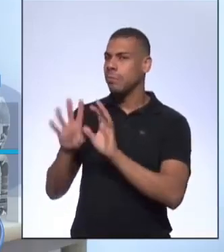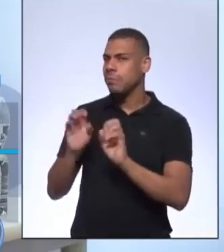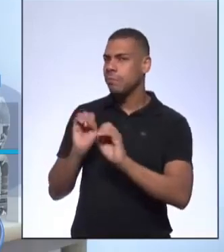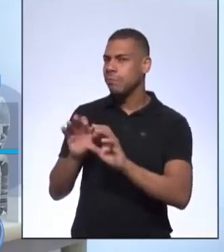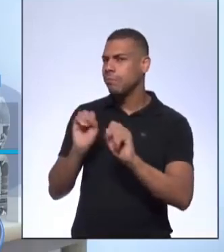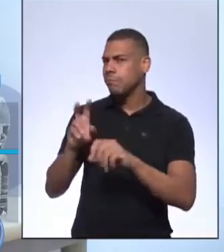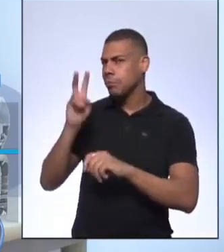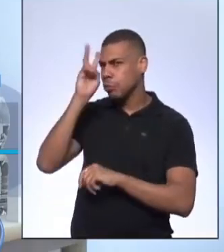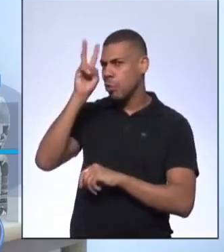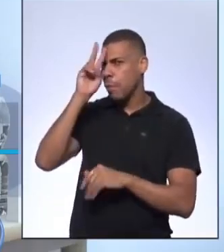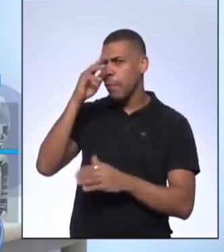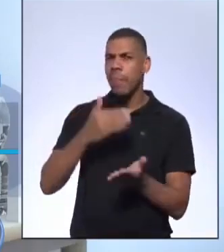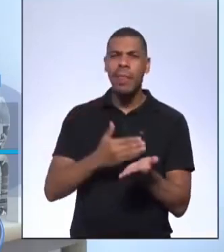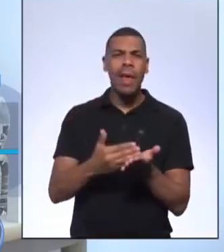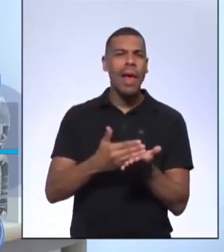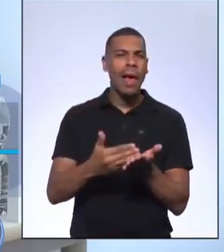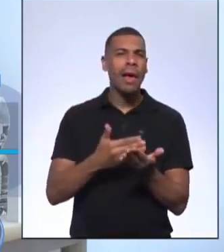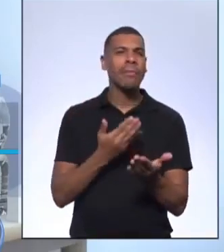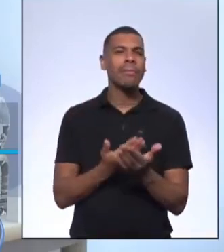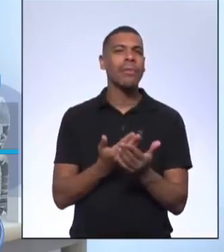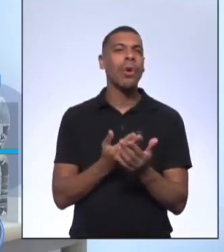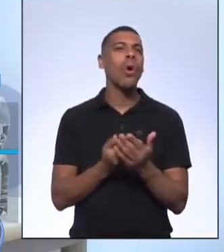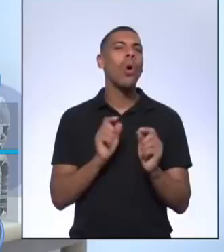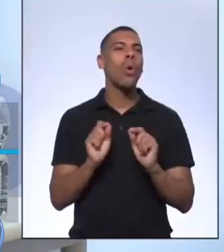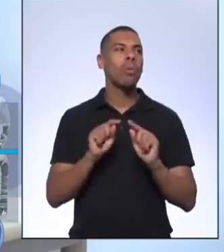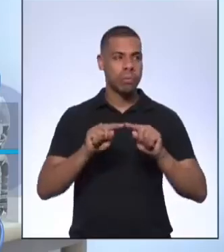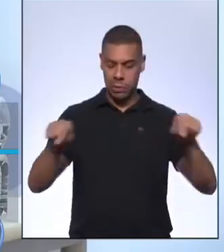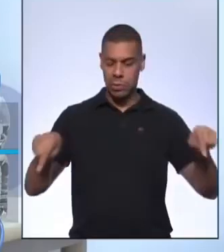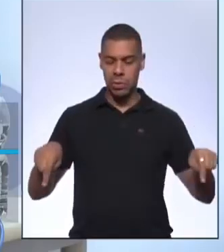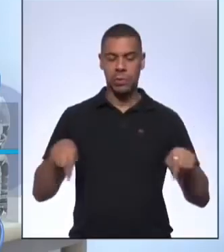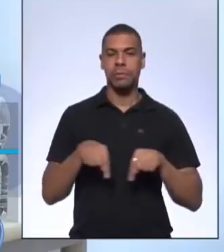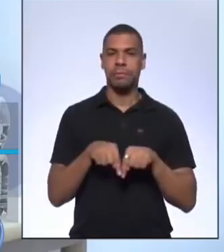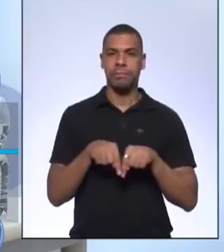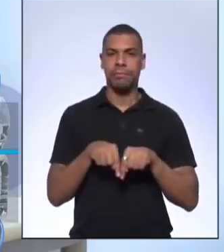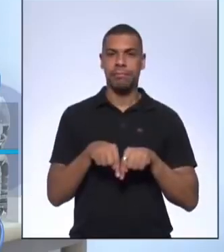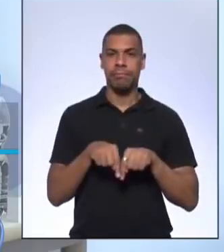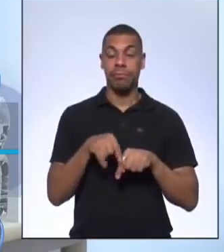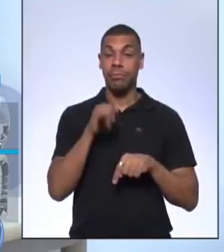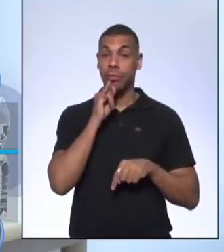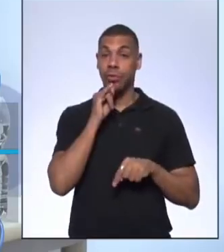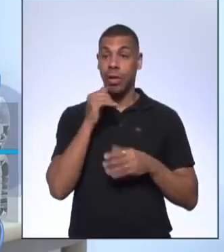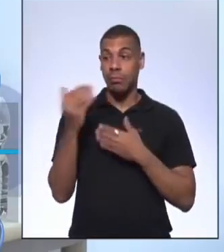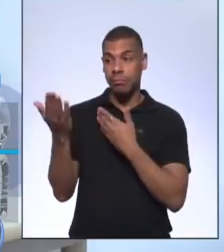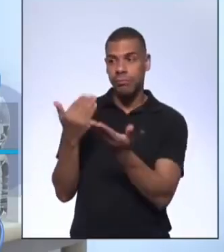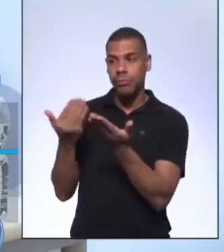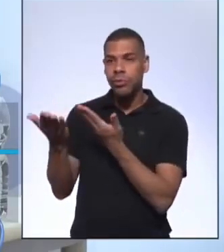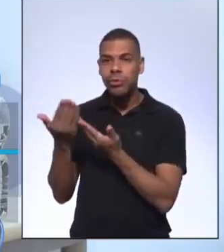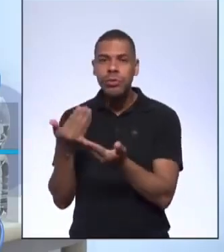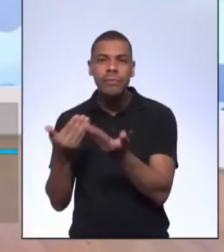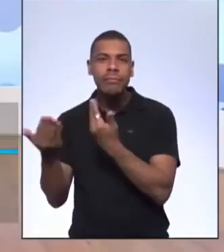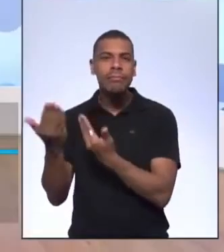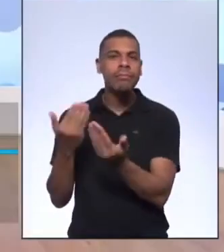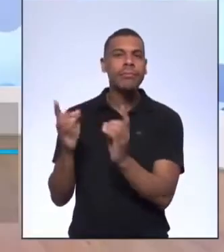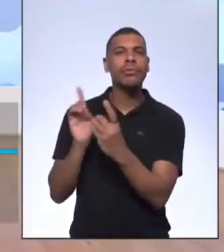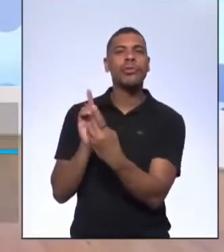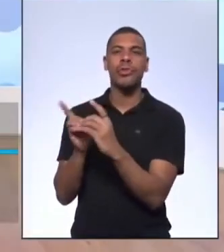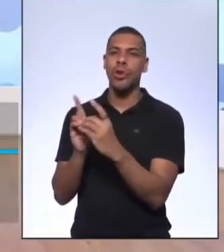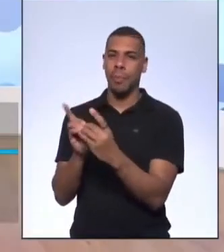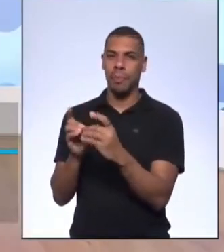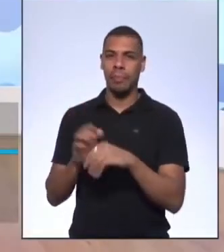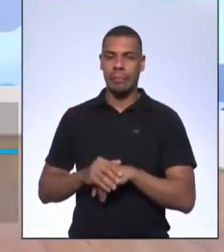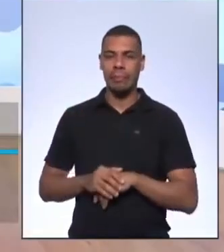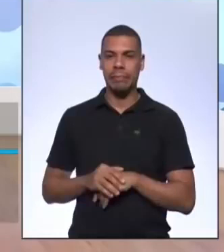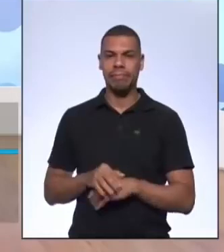no início da aula, essa questão do território ser dinâmico, não é isso, professora? A questão